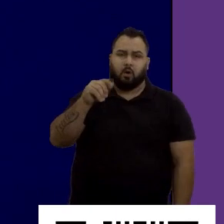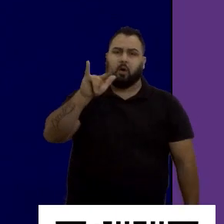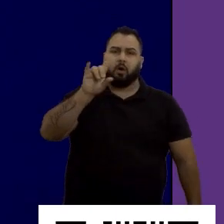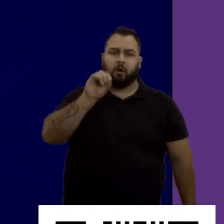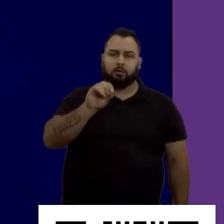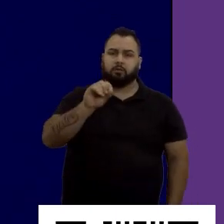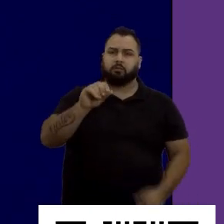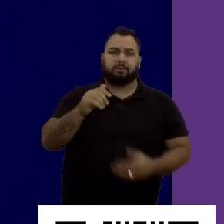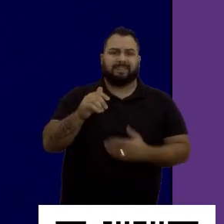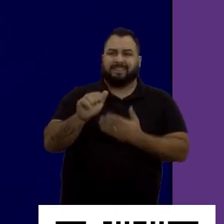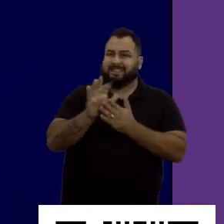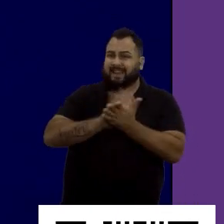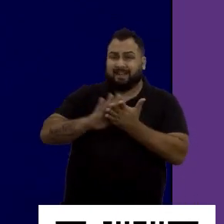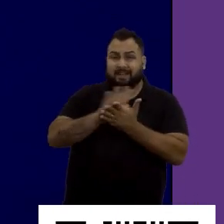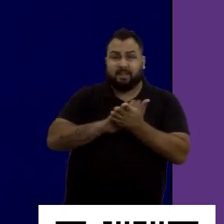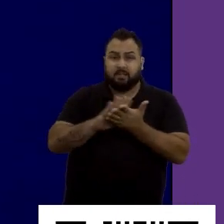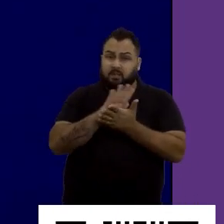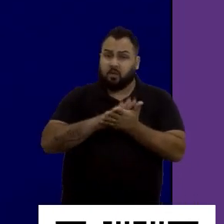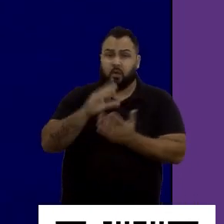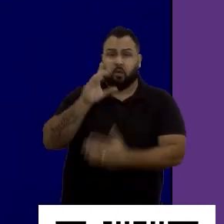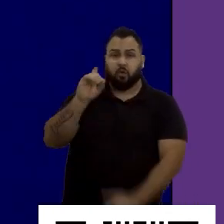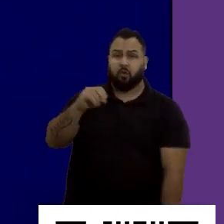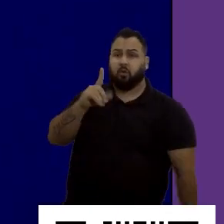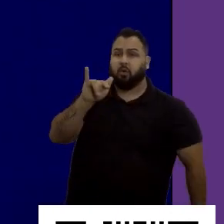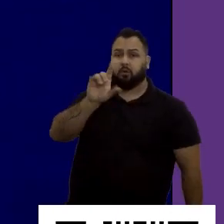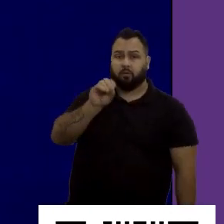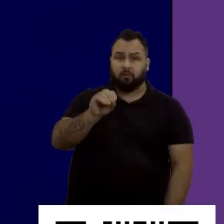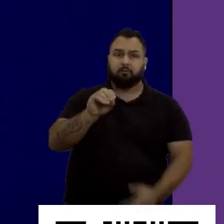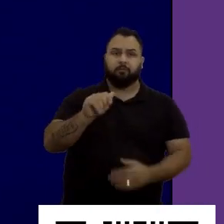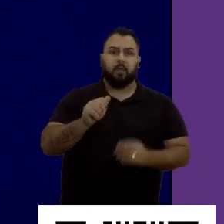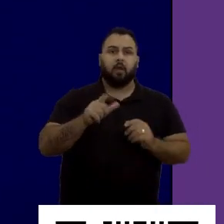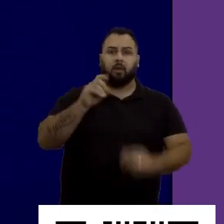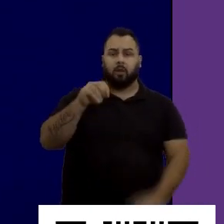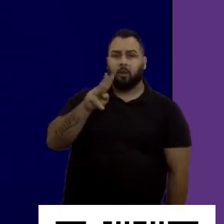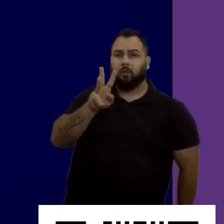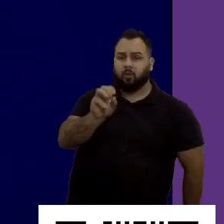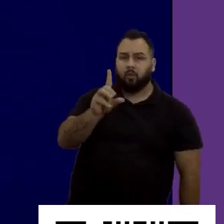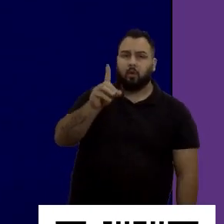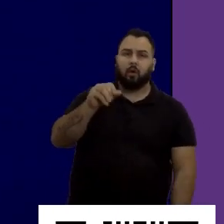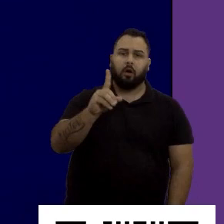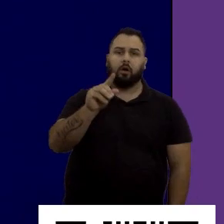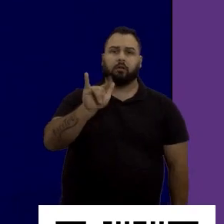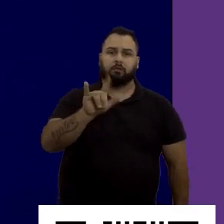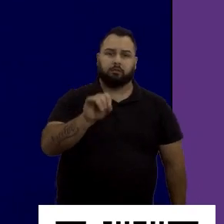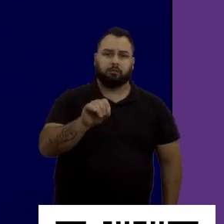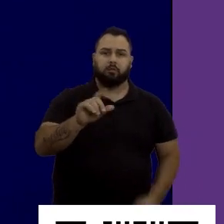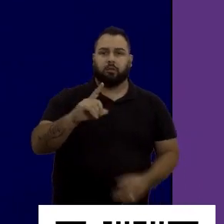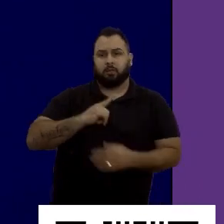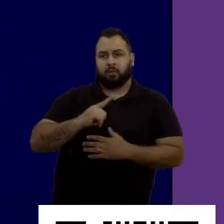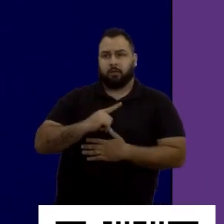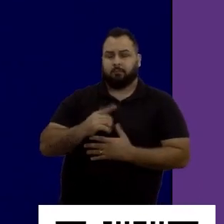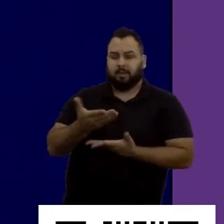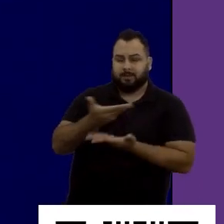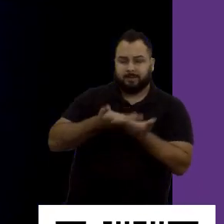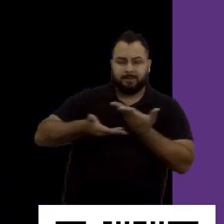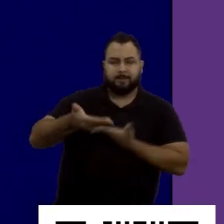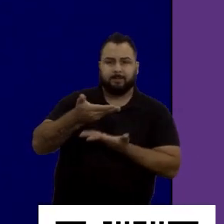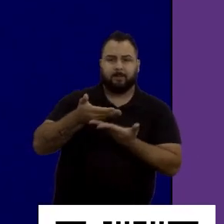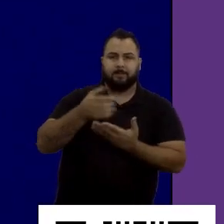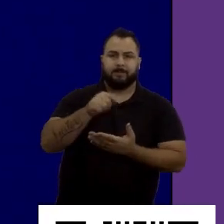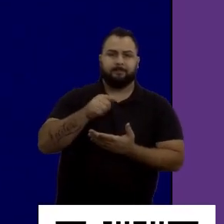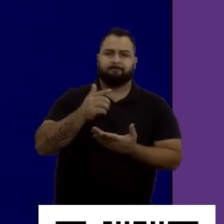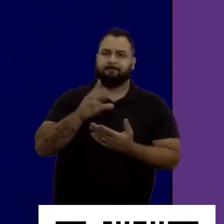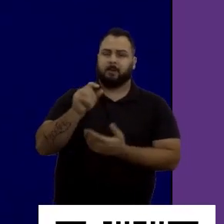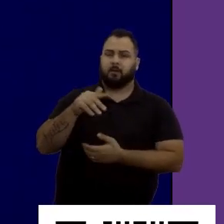existe nenhuma linha de código low code existe uma linha de código mas é uma interação de código baixa é